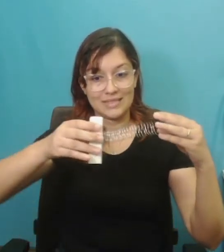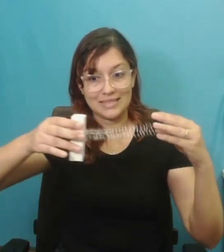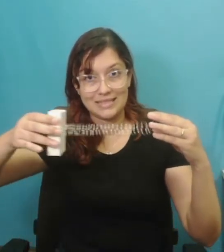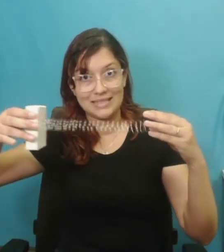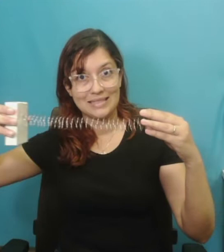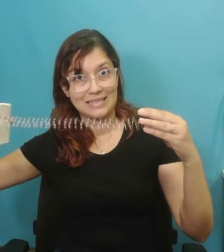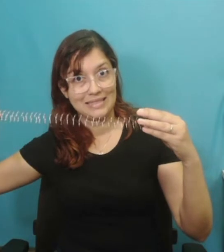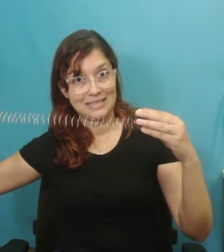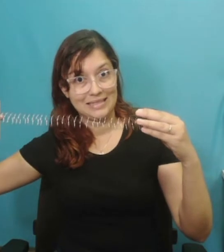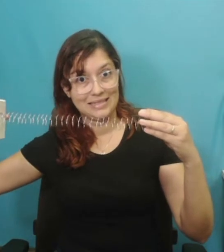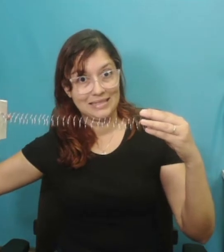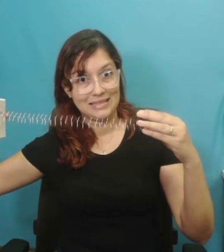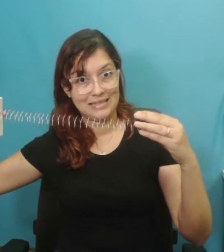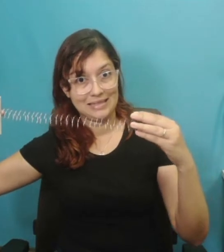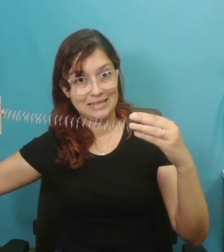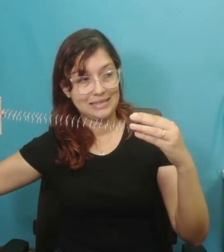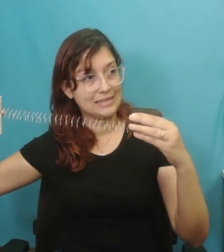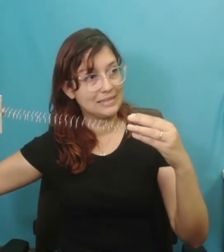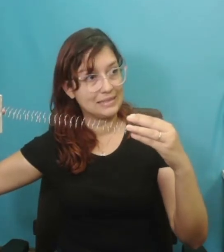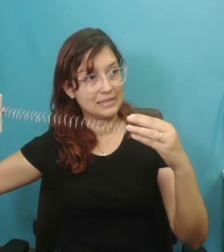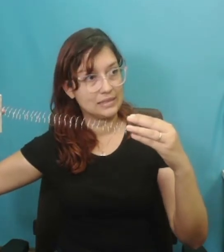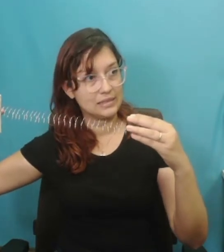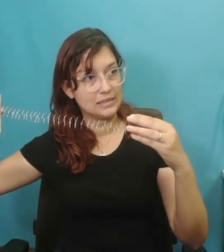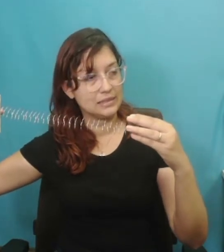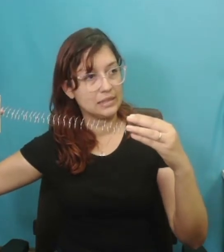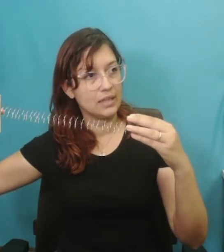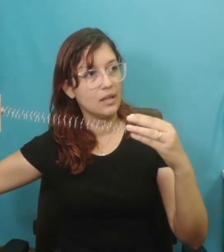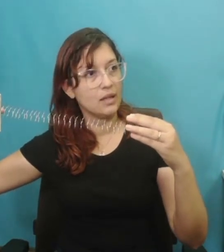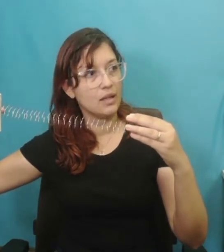primeiro ela vai ser esticada.